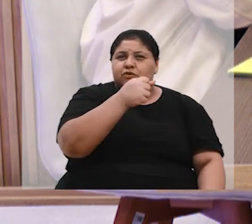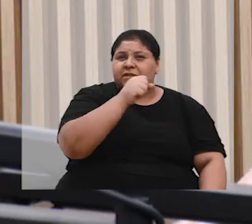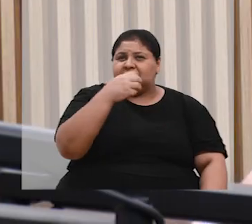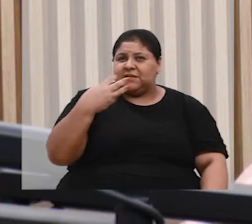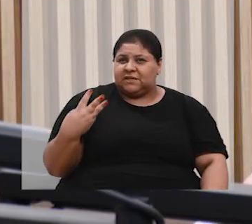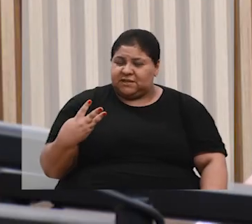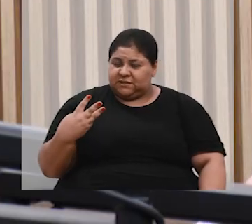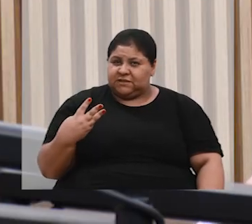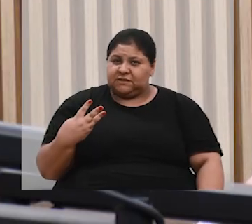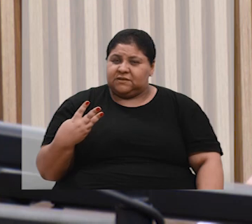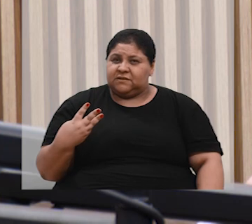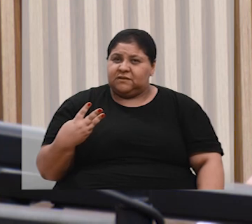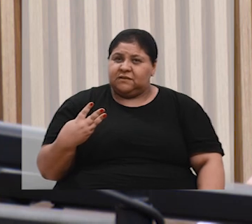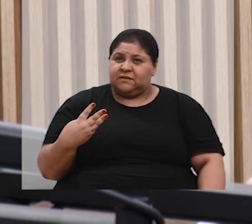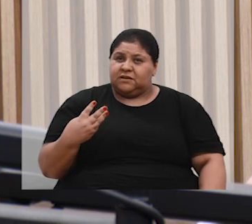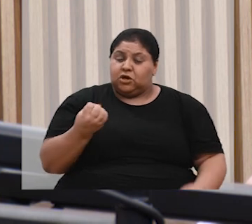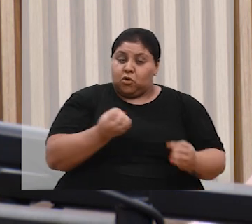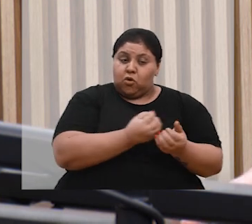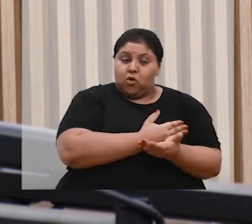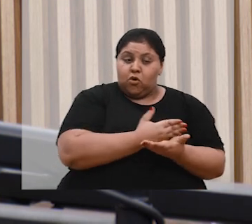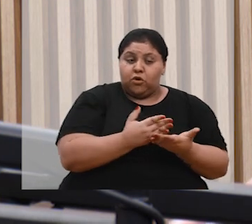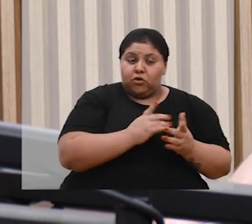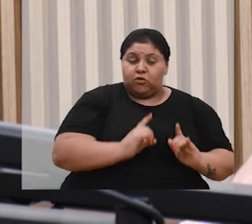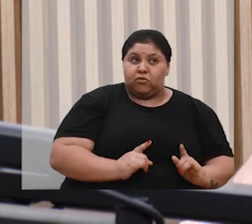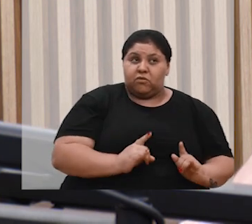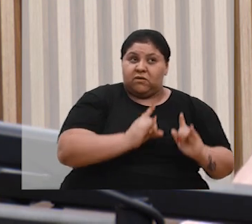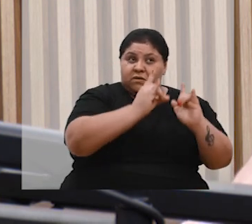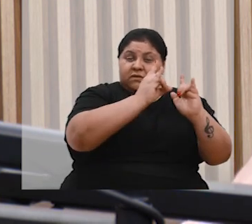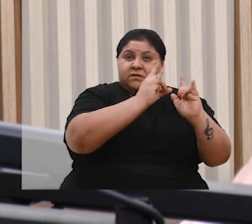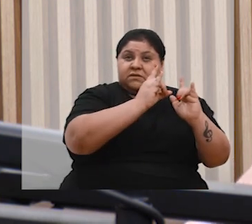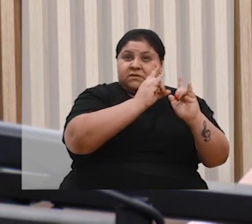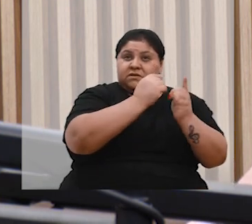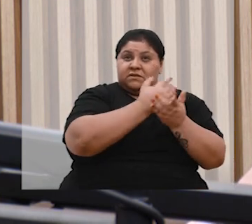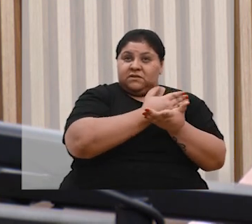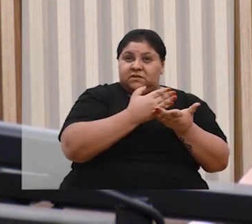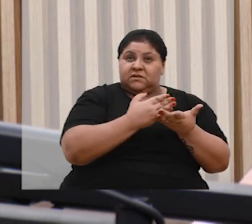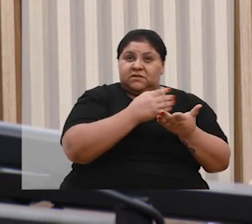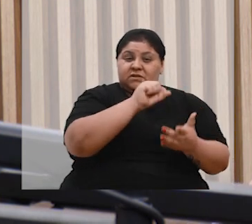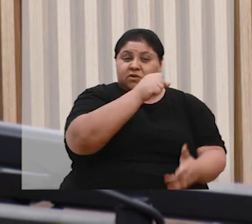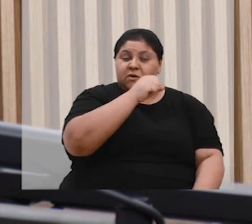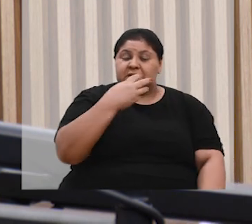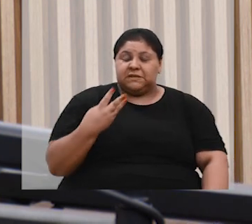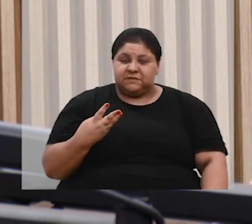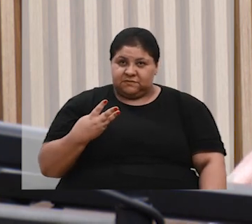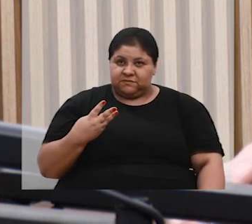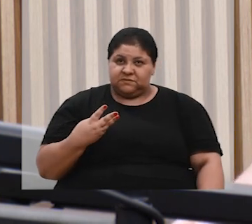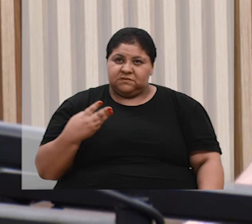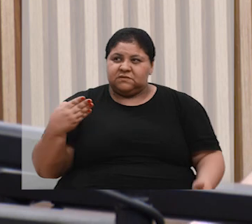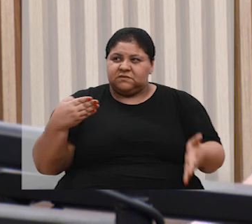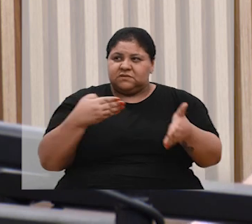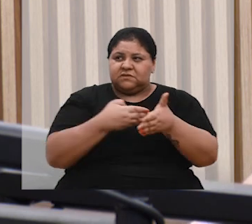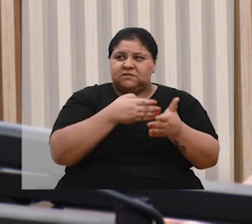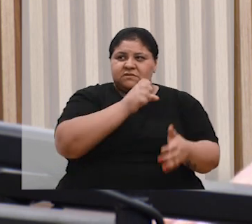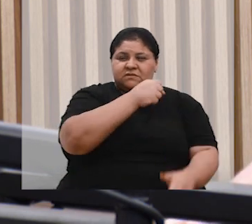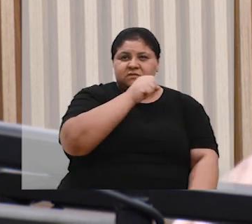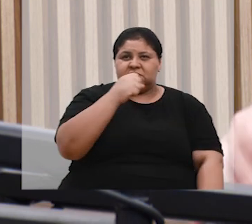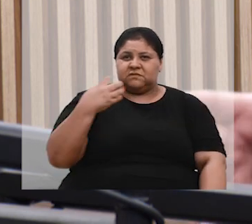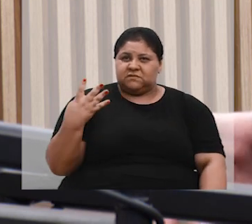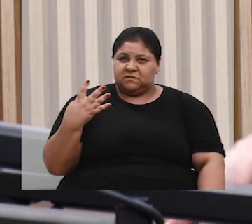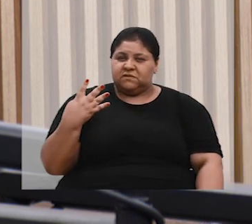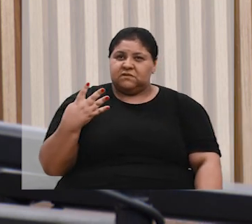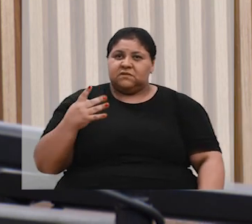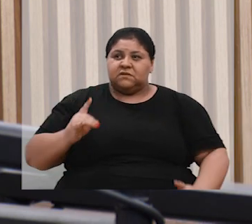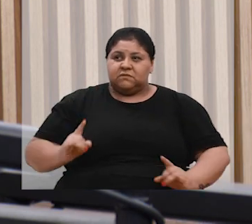83. As fundações do prédio elas foram iniciadas em 83. Até 84 se